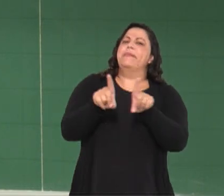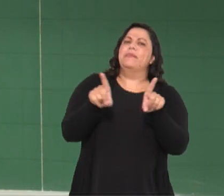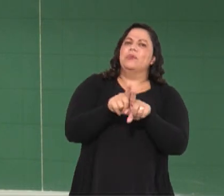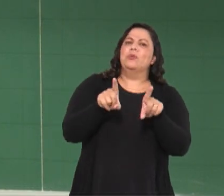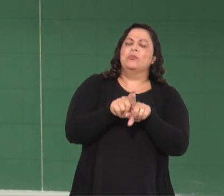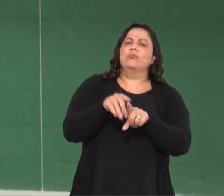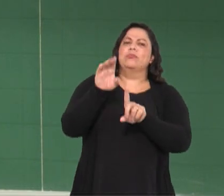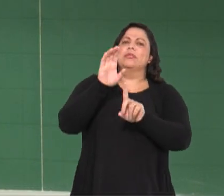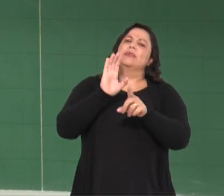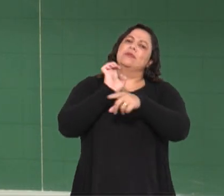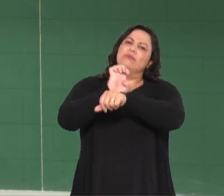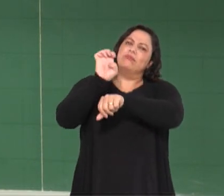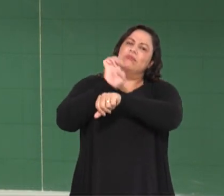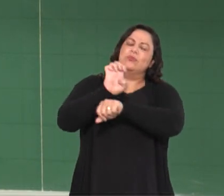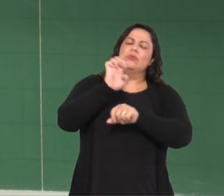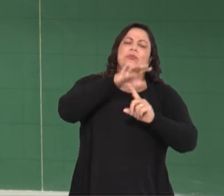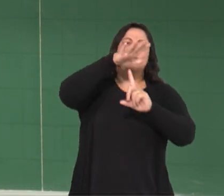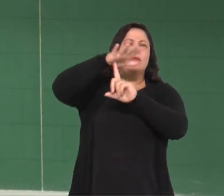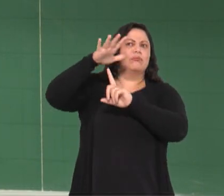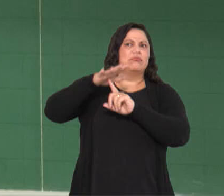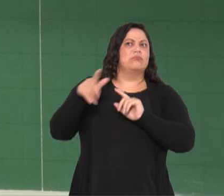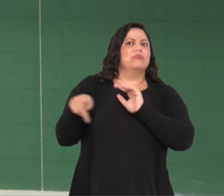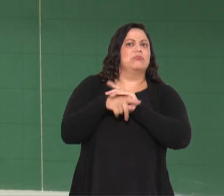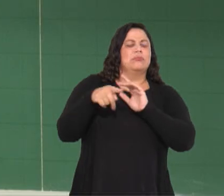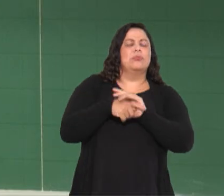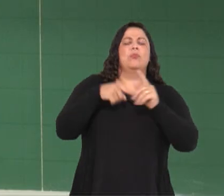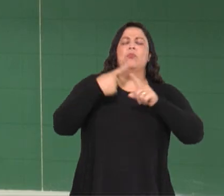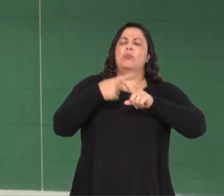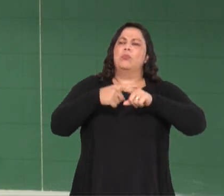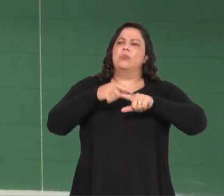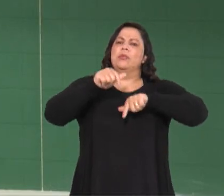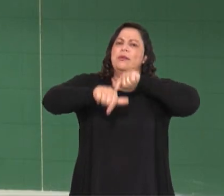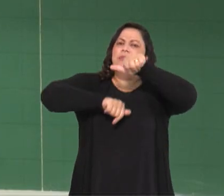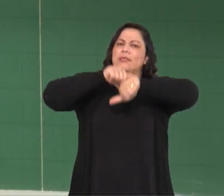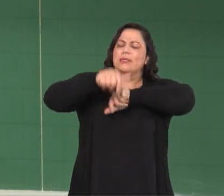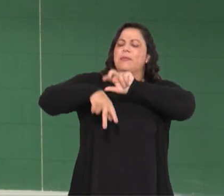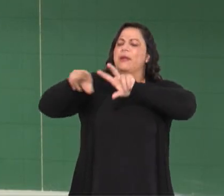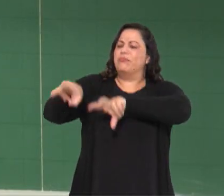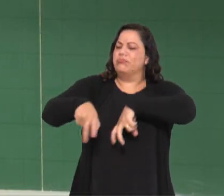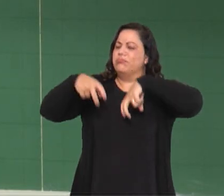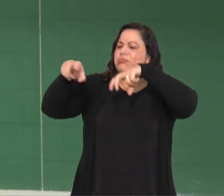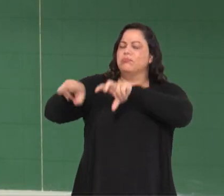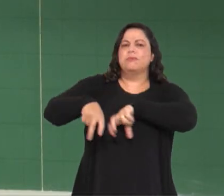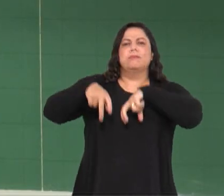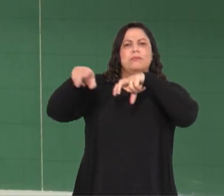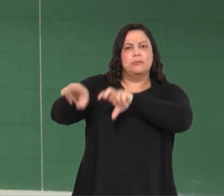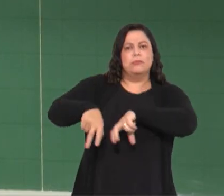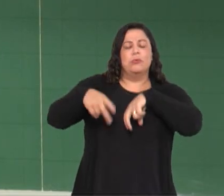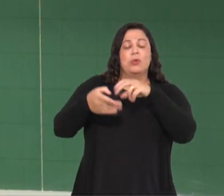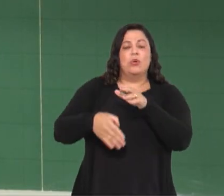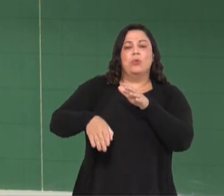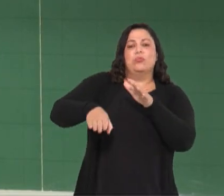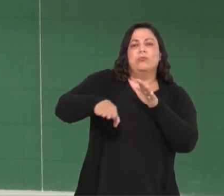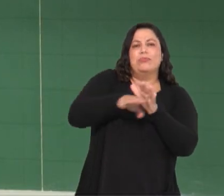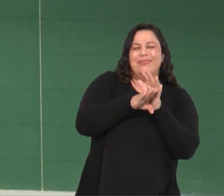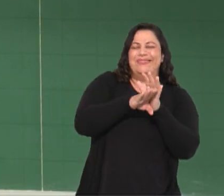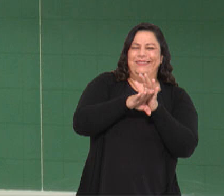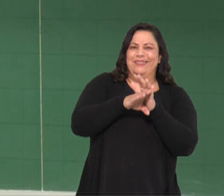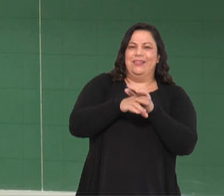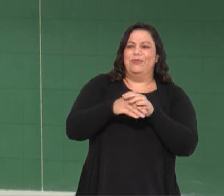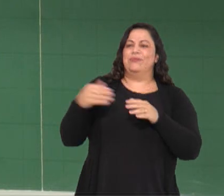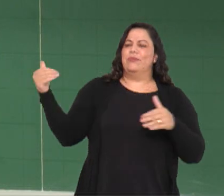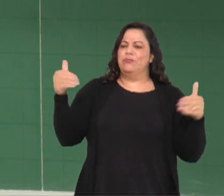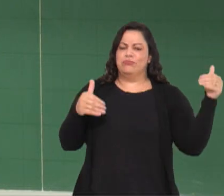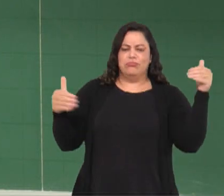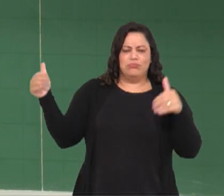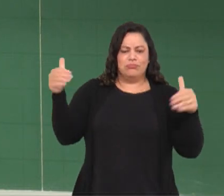do Estado, né, porque para trabalhar com a erva mate também começou a chegar as primeiras levas de